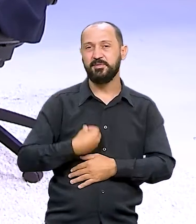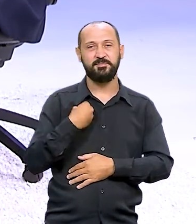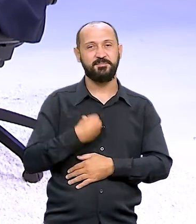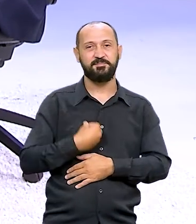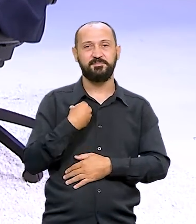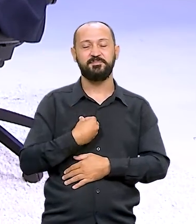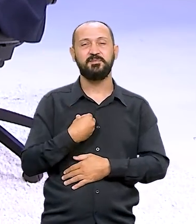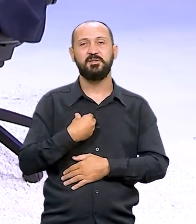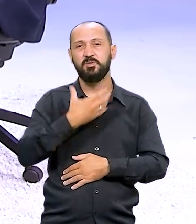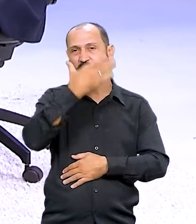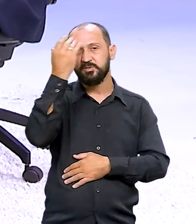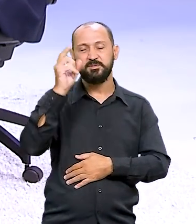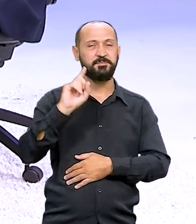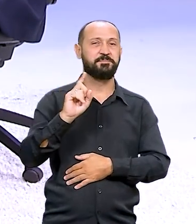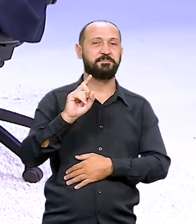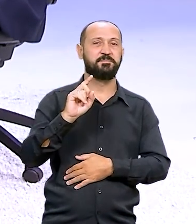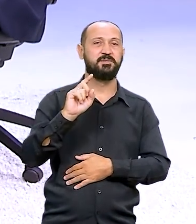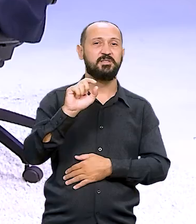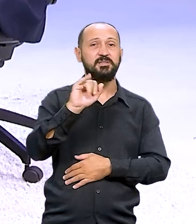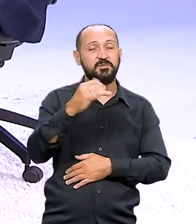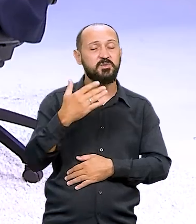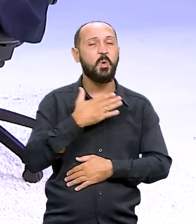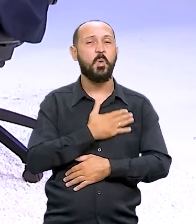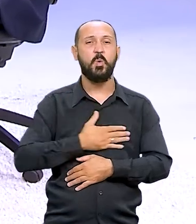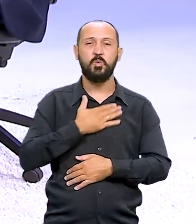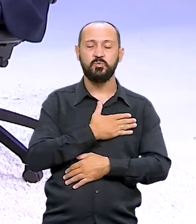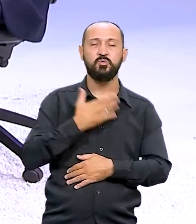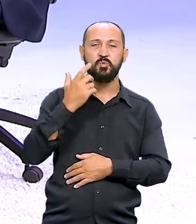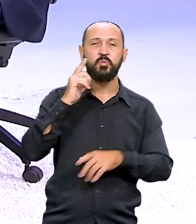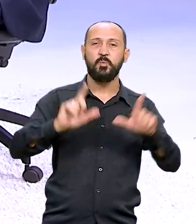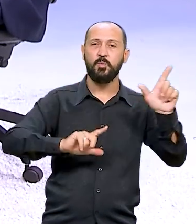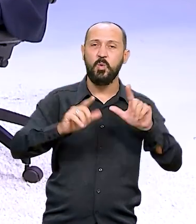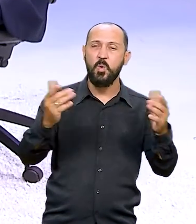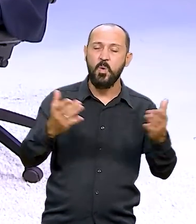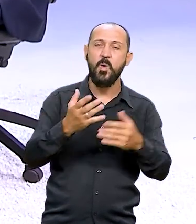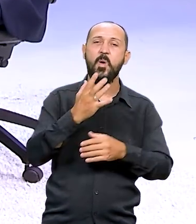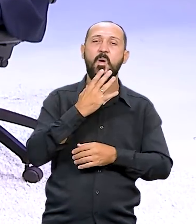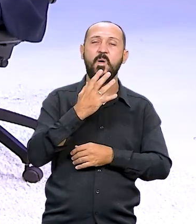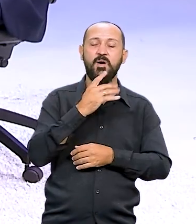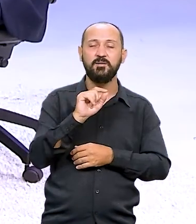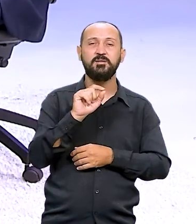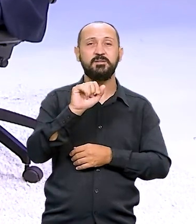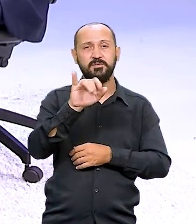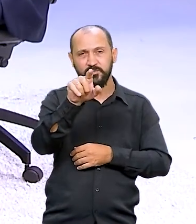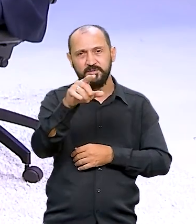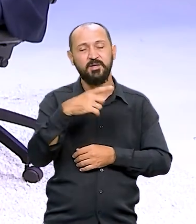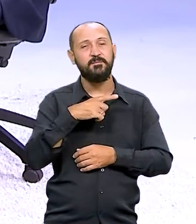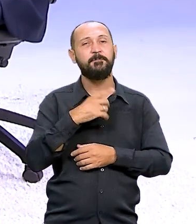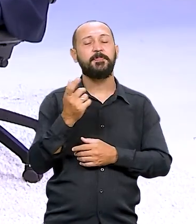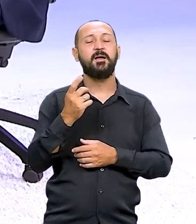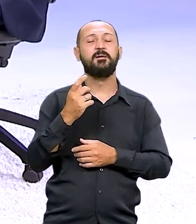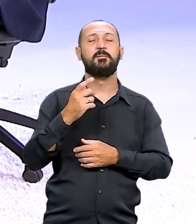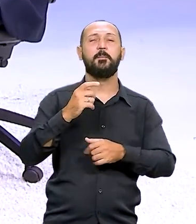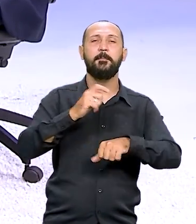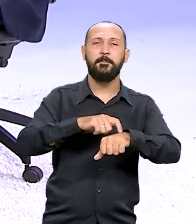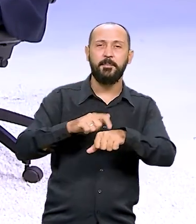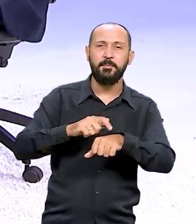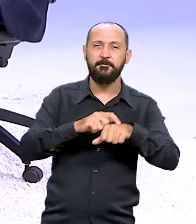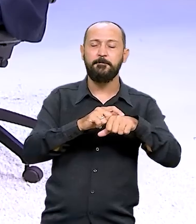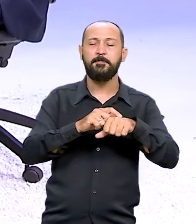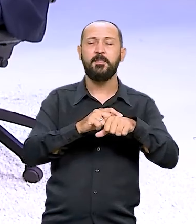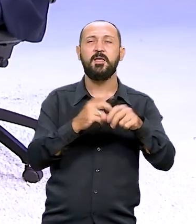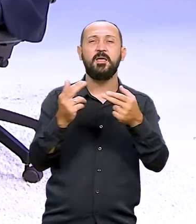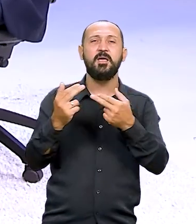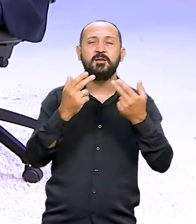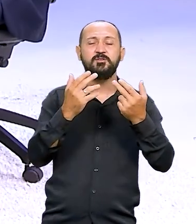agradece a sua participação. E não se esqueça, se você gostou do programa de hoje, se você conhece alguém ou se você mesmo está passando